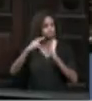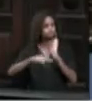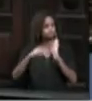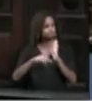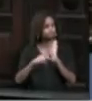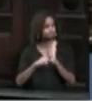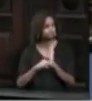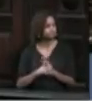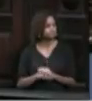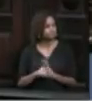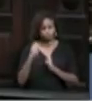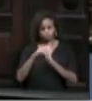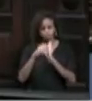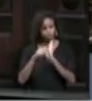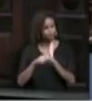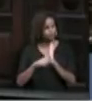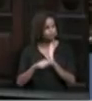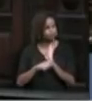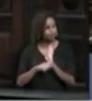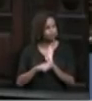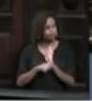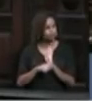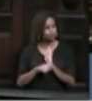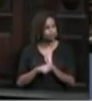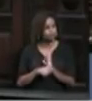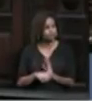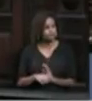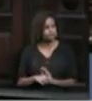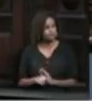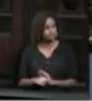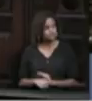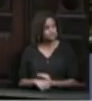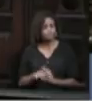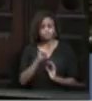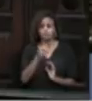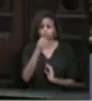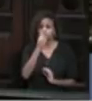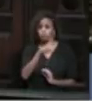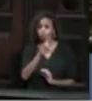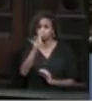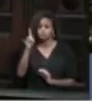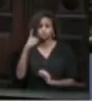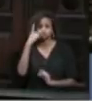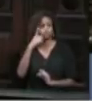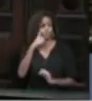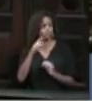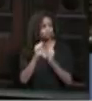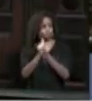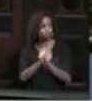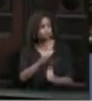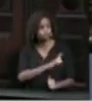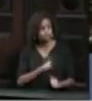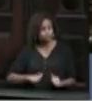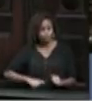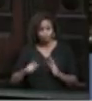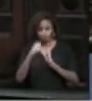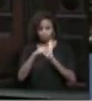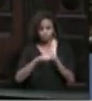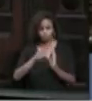tem deputado de oposição inscrito. Seria muito bom que deputados da base se inscrevessem para falar. Se inscrevessem para fazer o bom